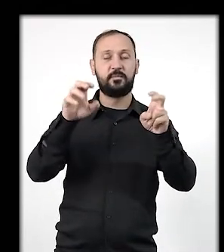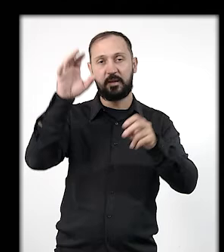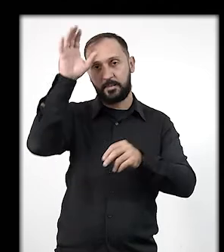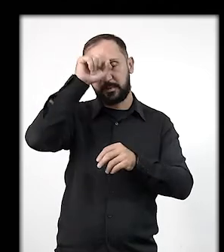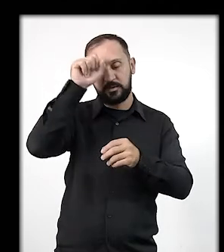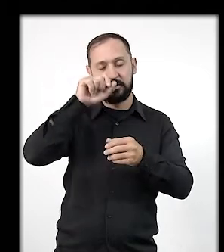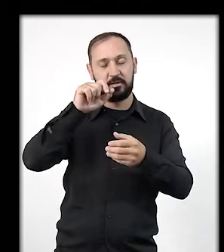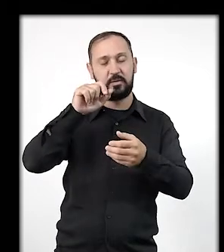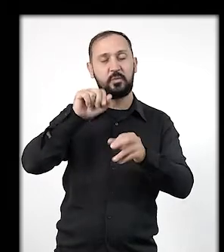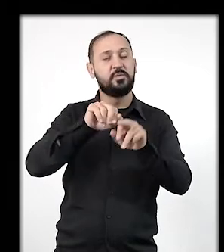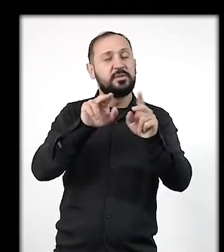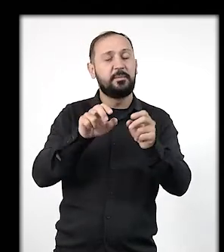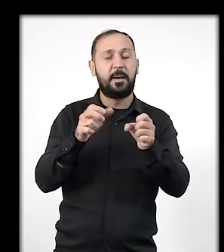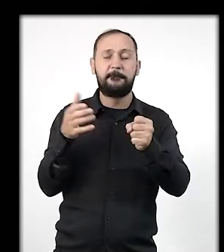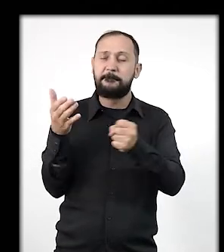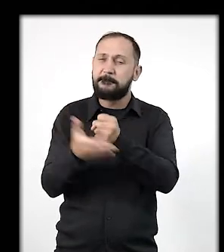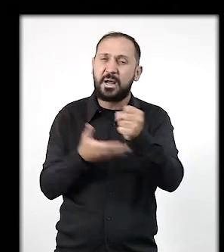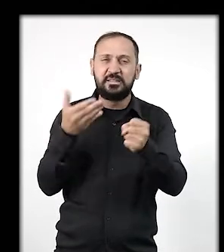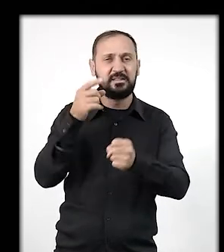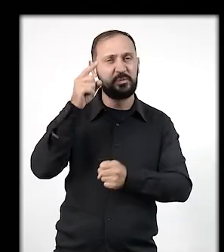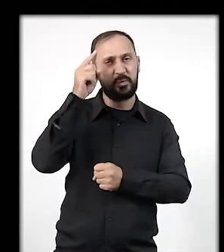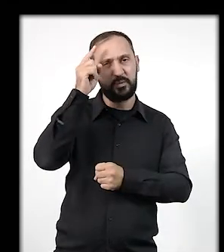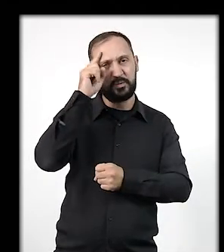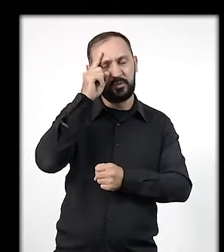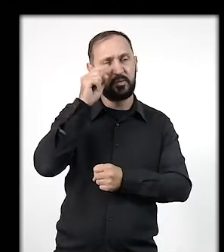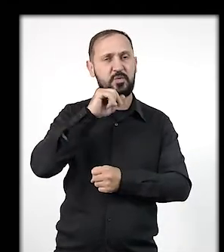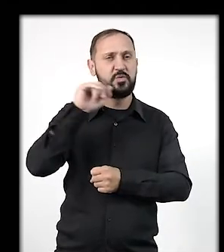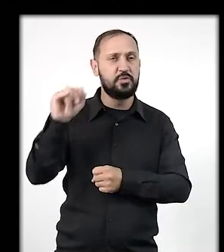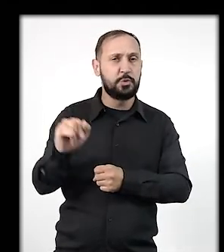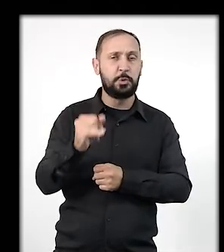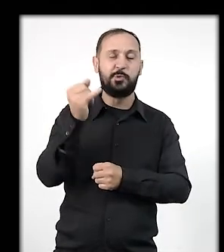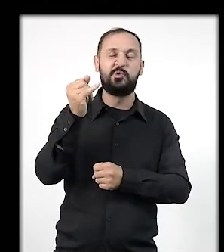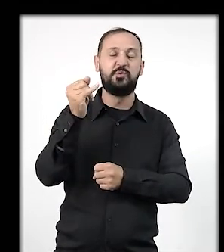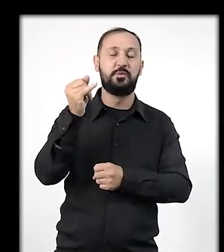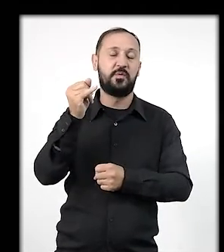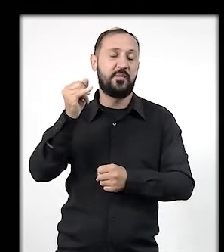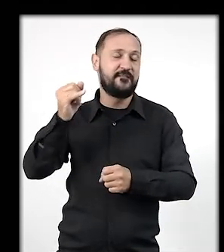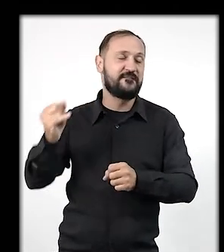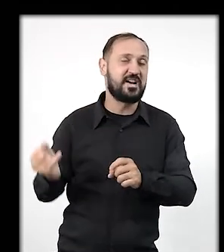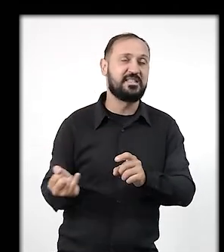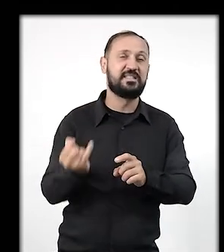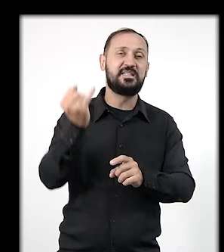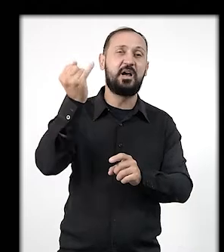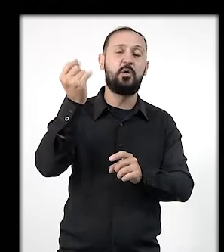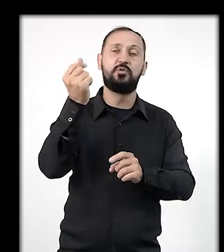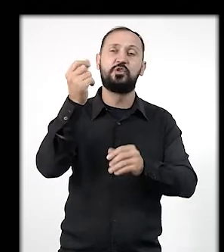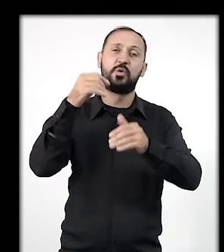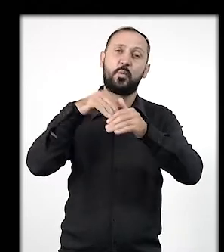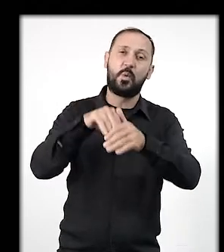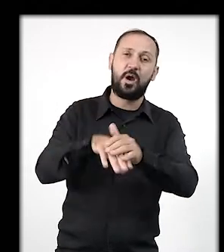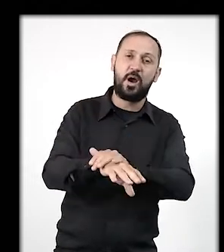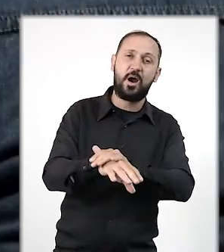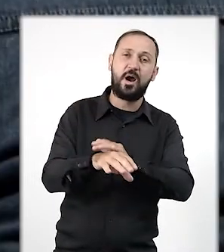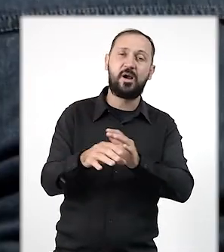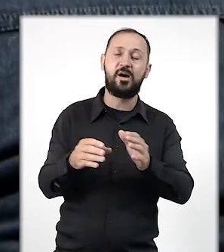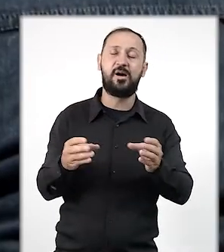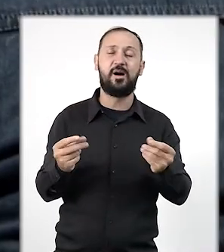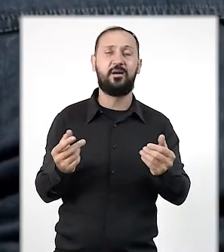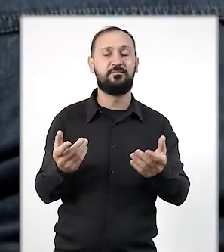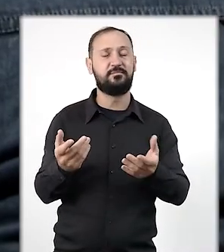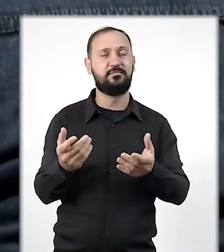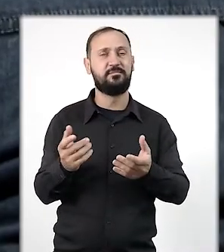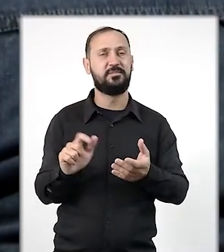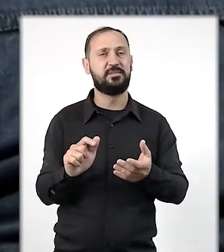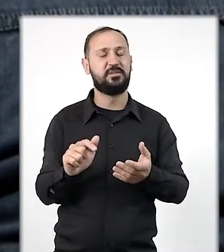financeira básica, aquilo que diz respeito ao cotidiano, juros, inflação, investimento, né? E elas